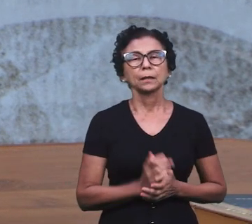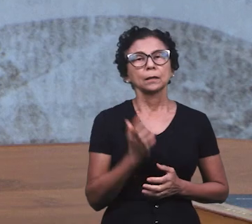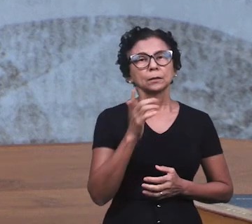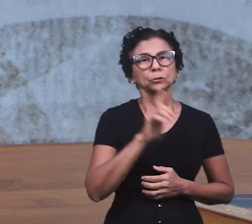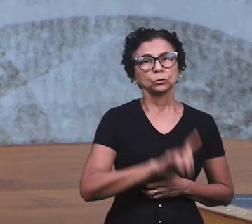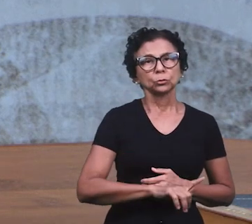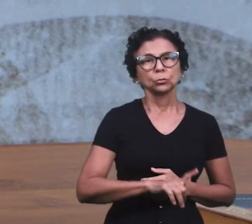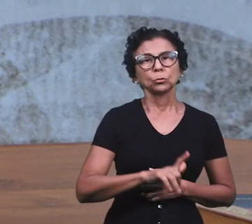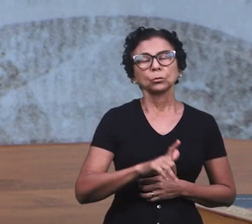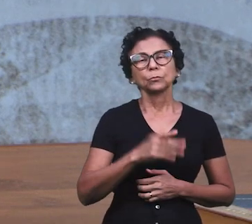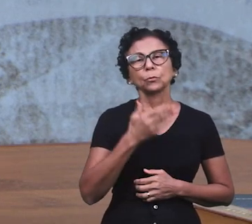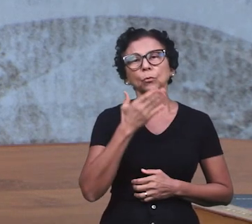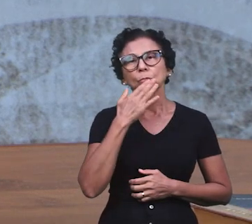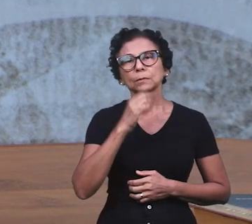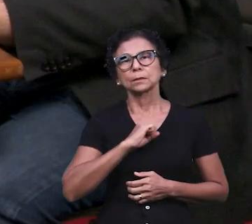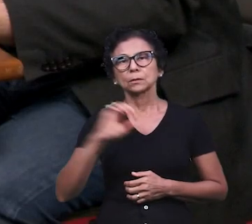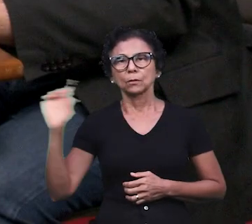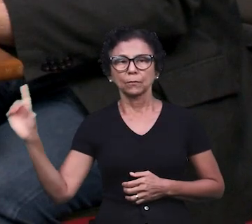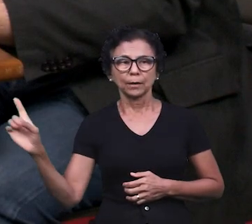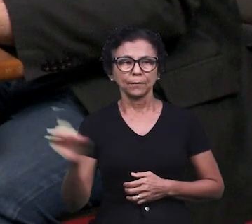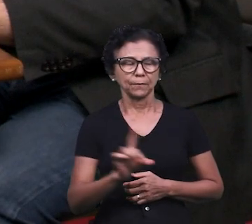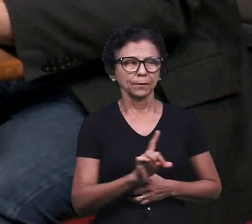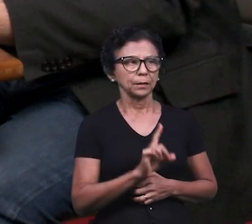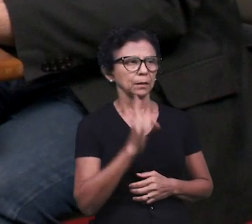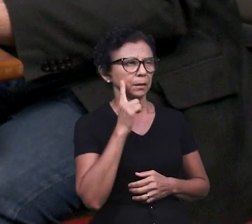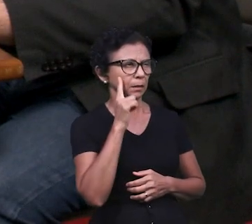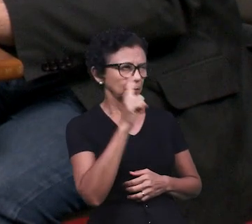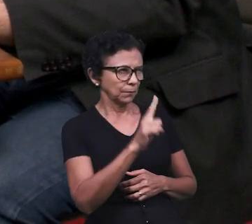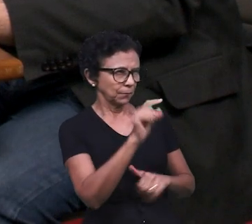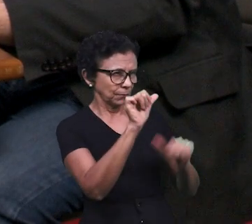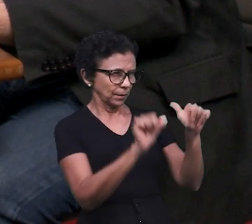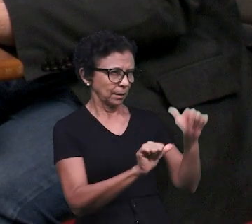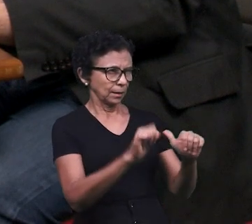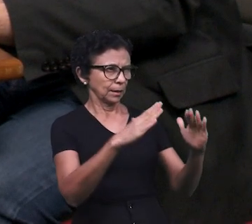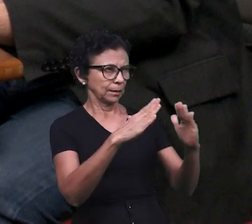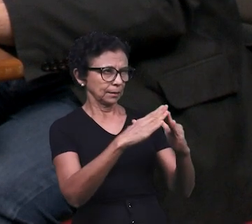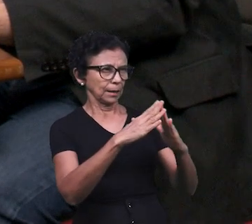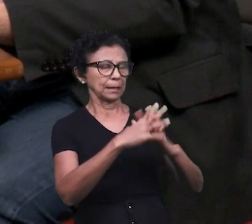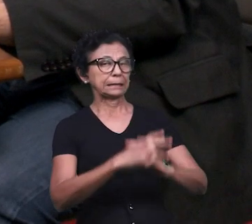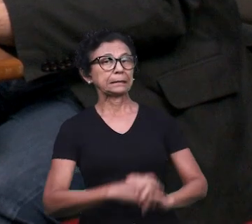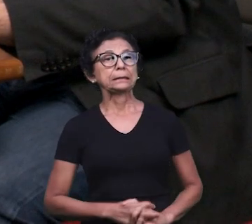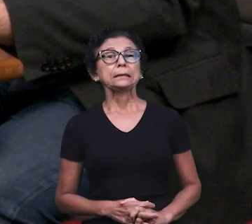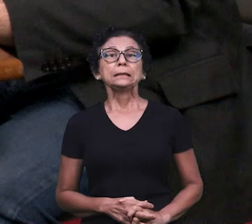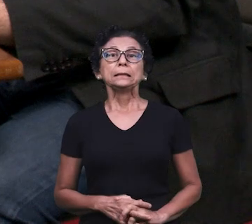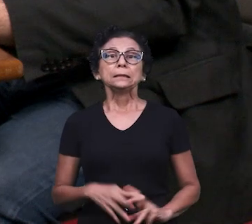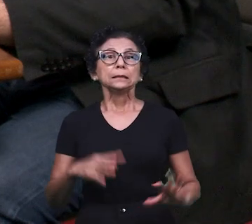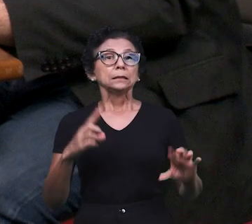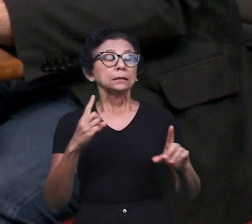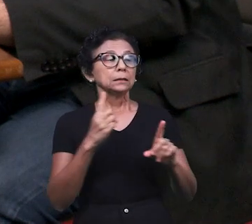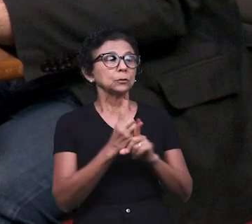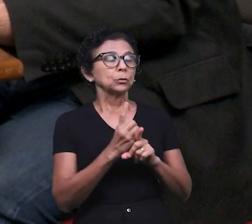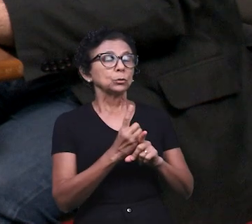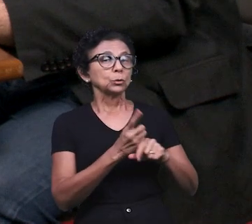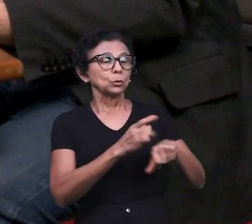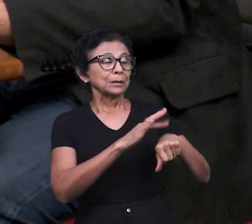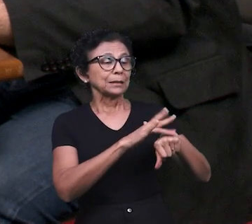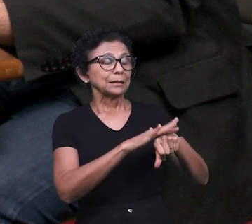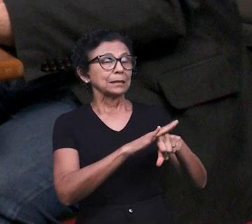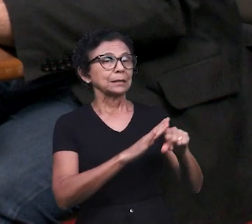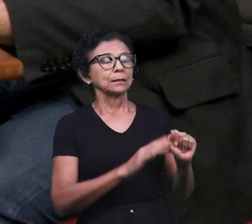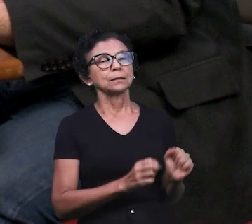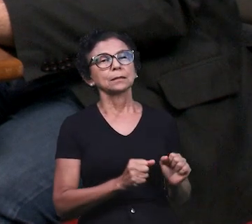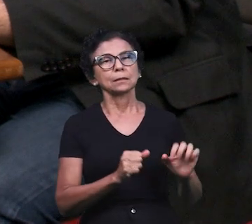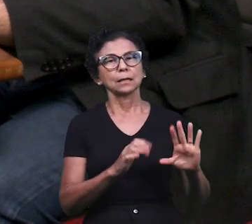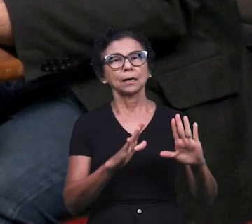para examinar a casa. E vendo a praga, e eis que se a praga nas paredes da